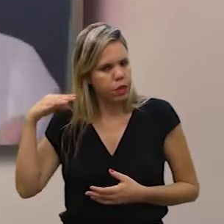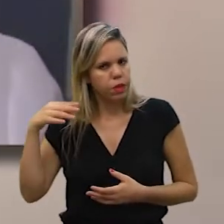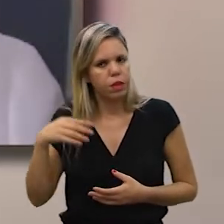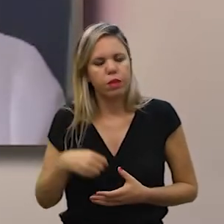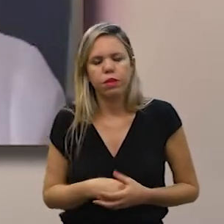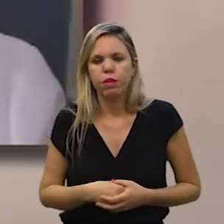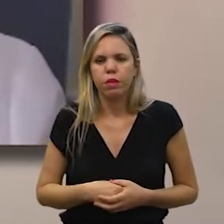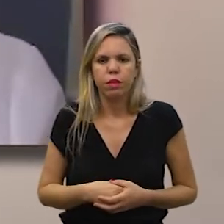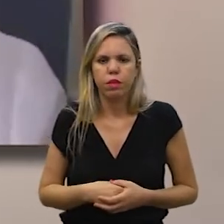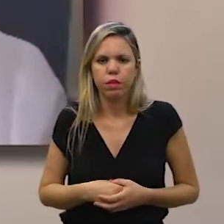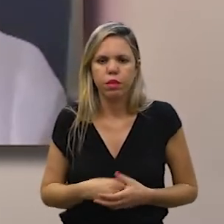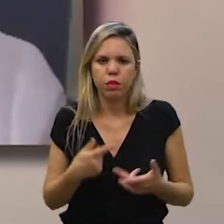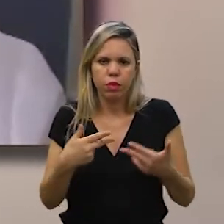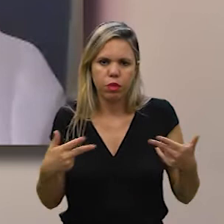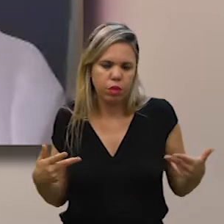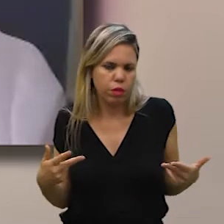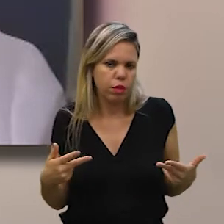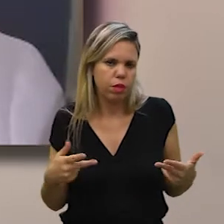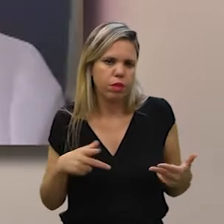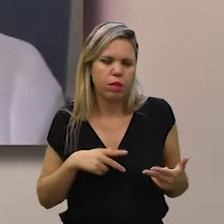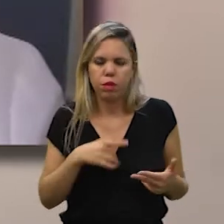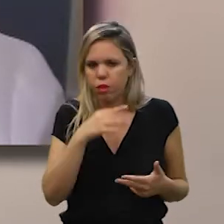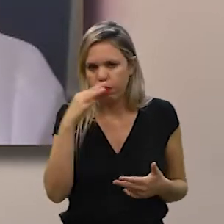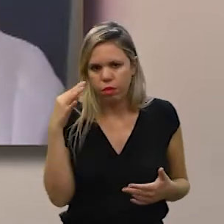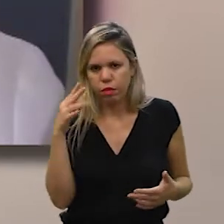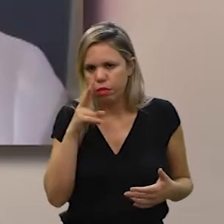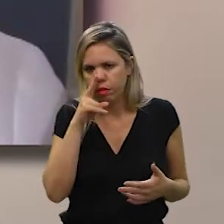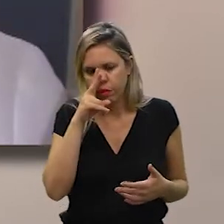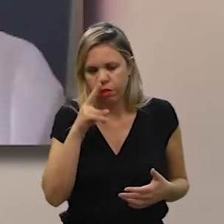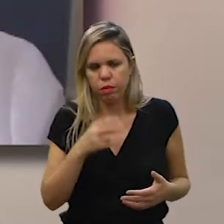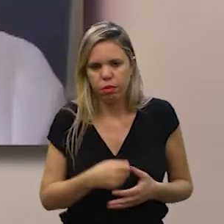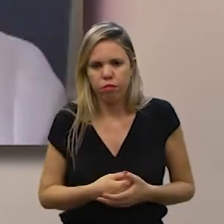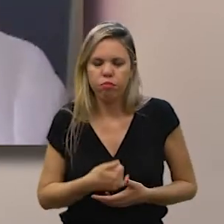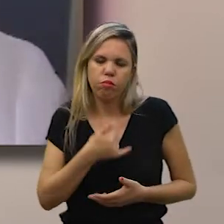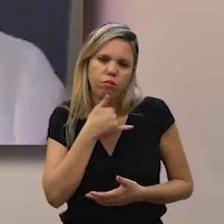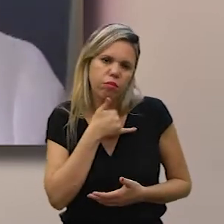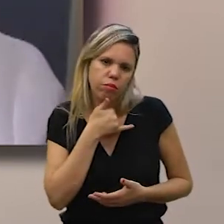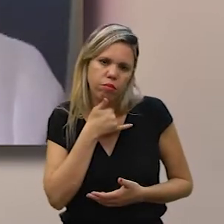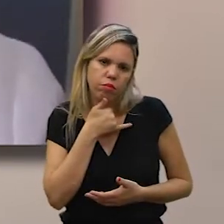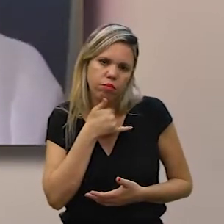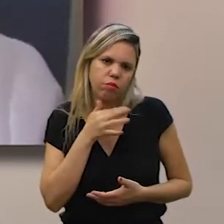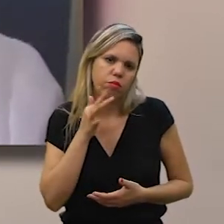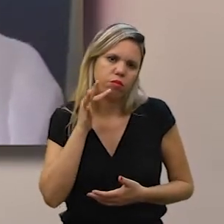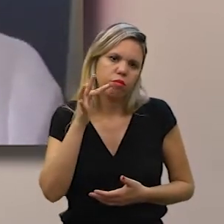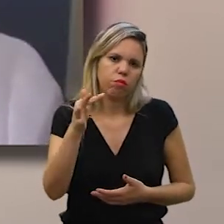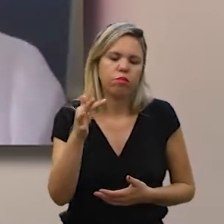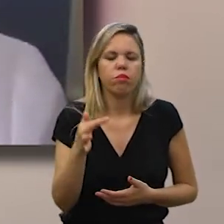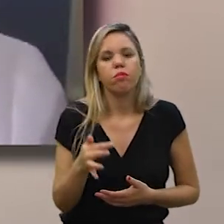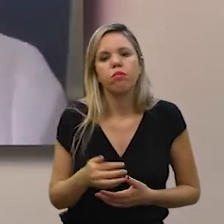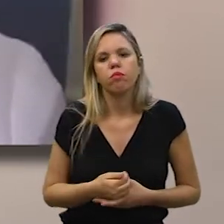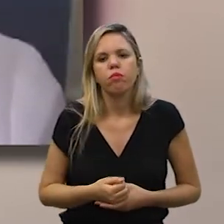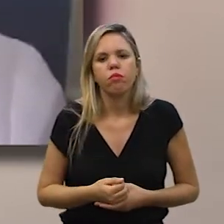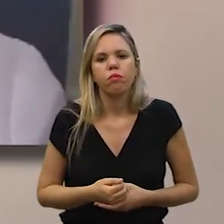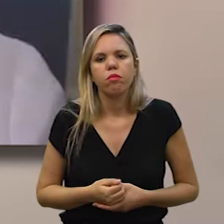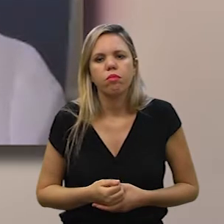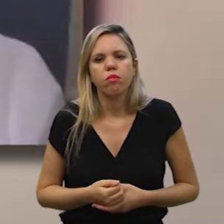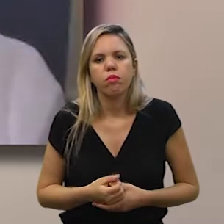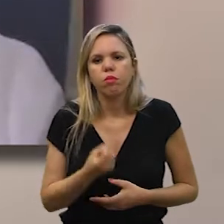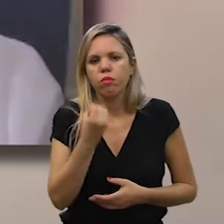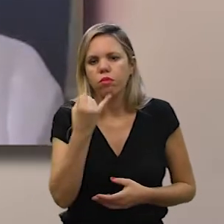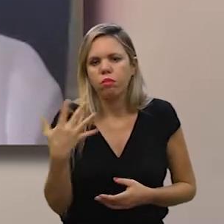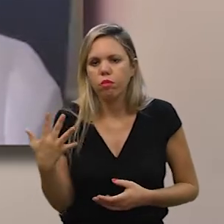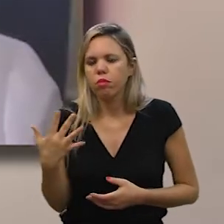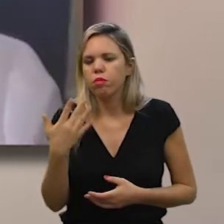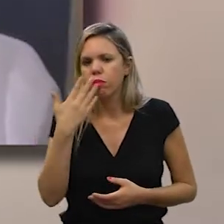que tenha coisas que tenham um cheiro bastante forte. Infelizmente, no futuro, uma parte